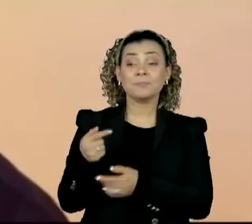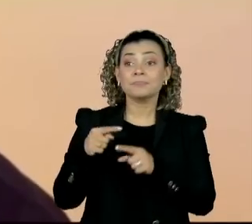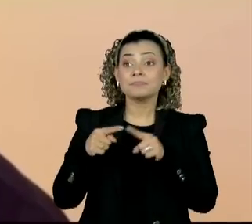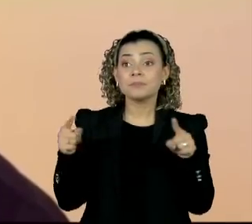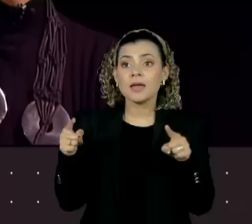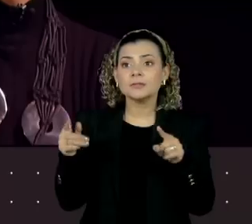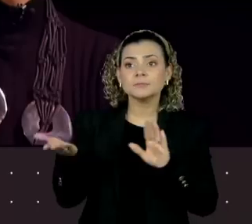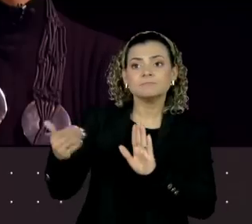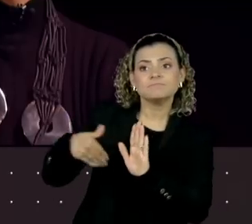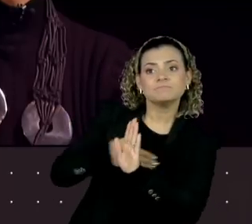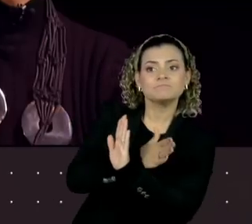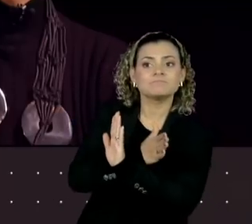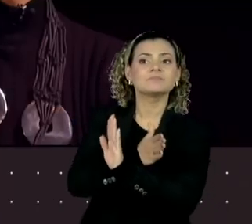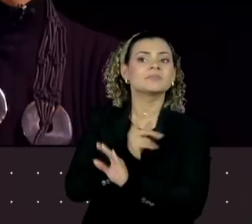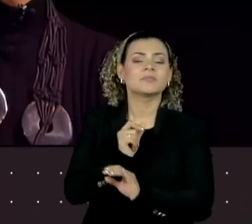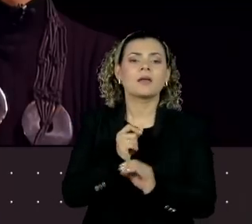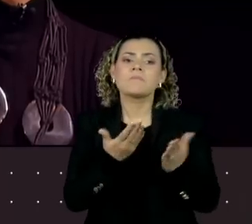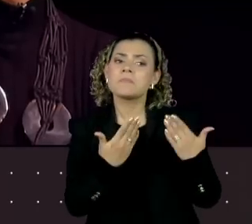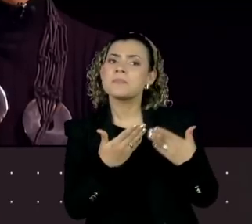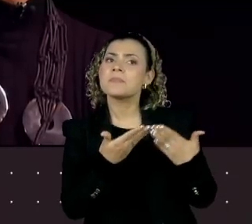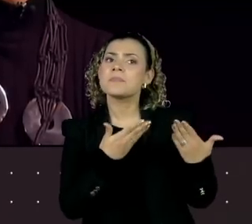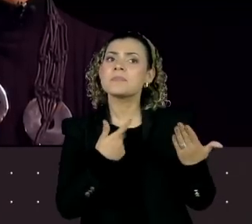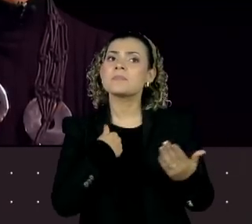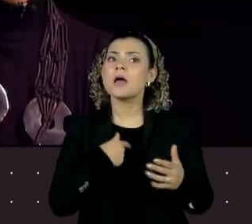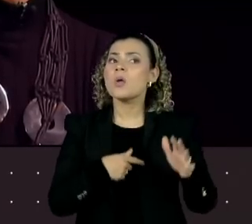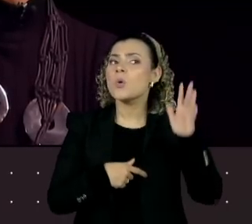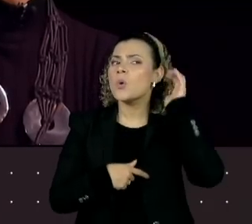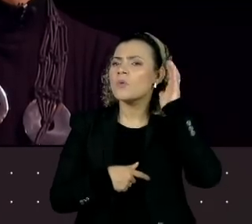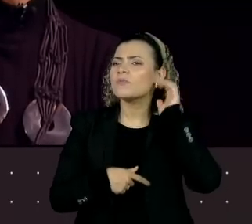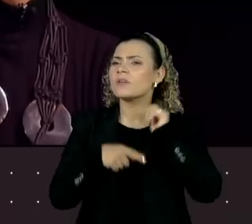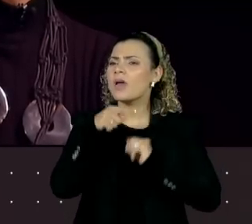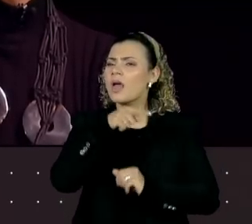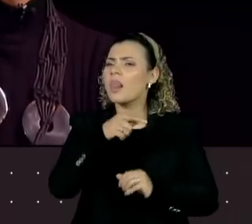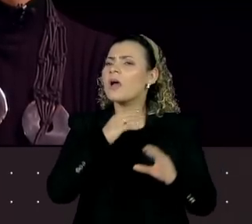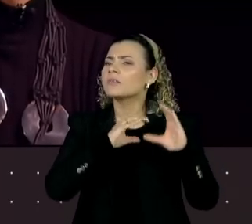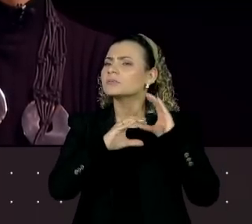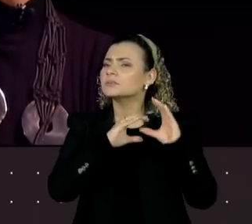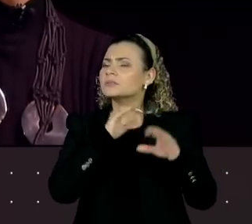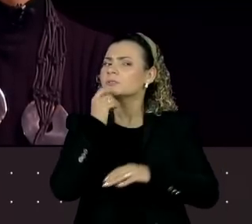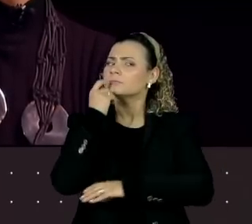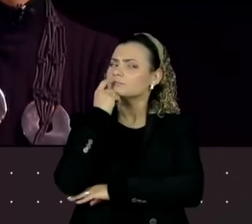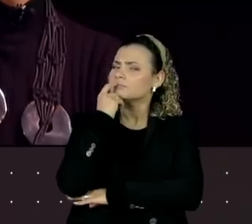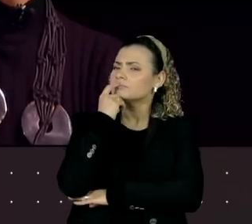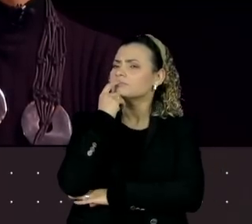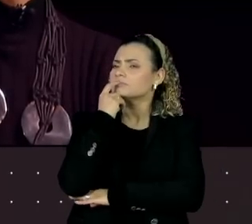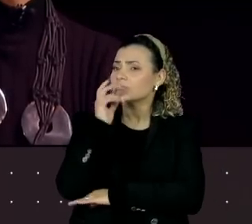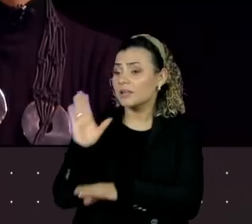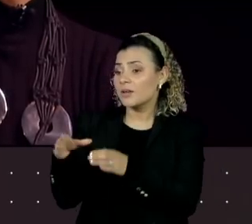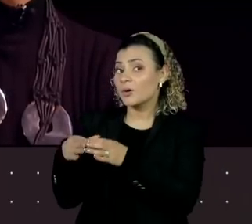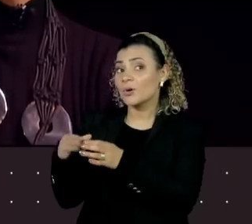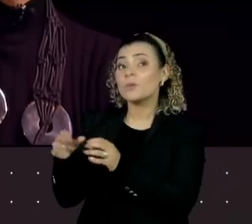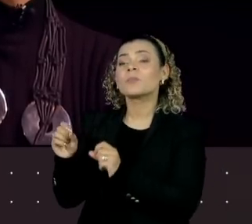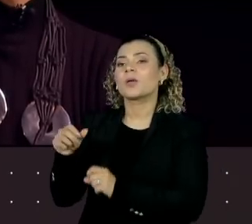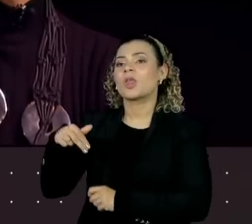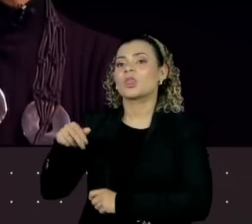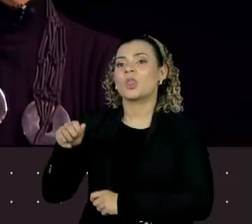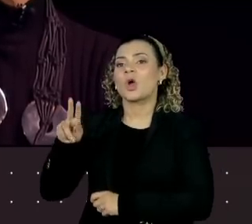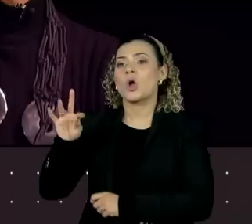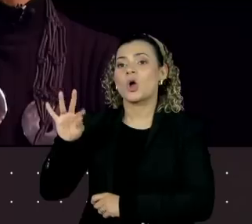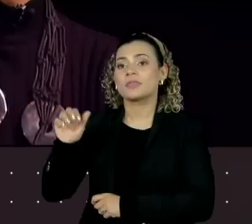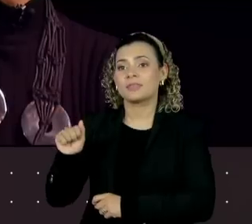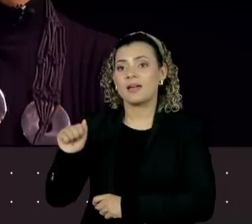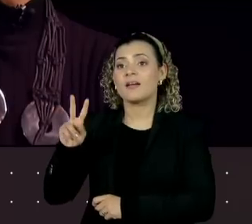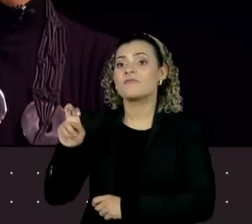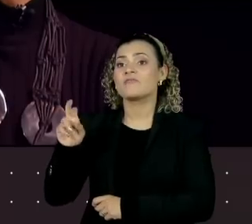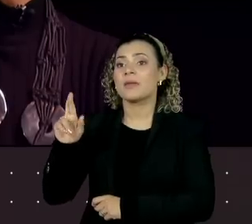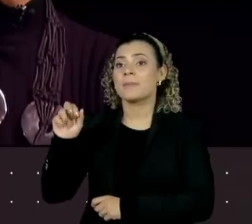nos bastidores, né, no vestiário, eu a ouvia cantando. E aí a gente estava montando uma banda, que era Nota Vermelha, e eu perguntei